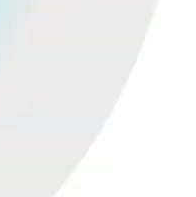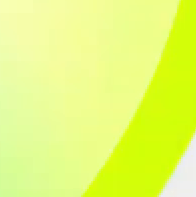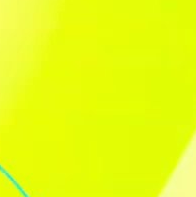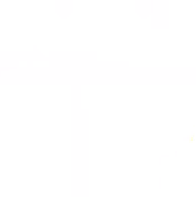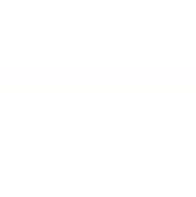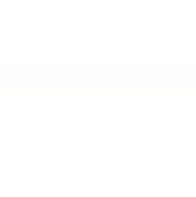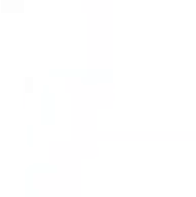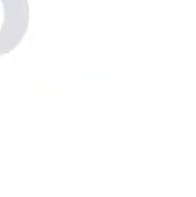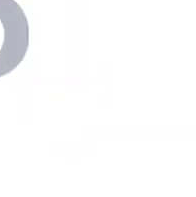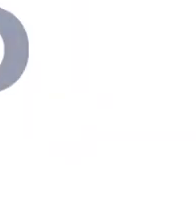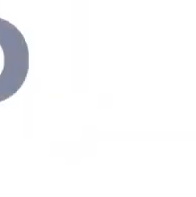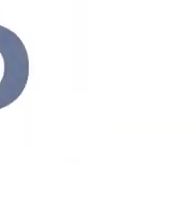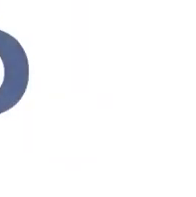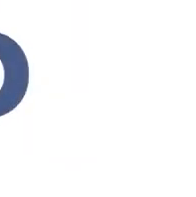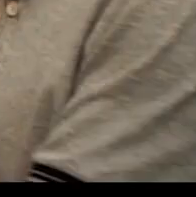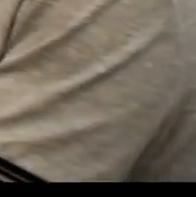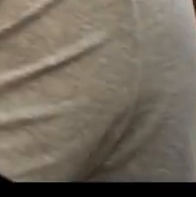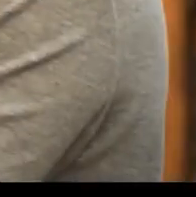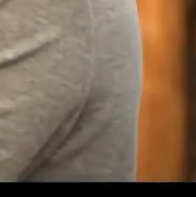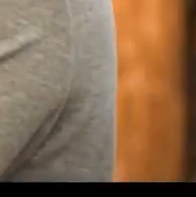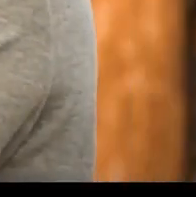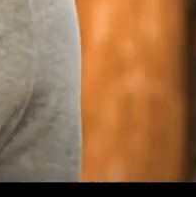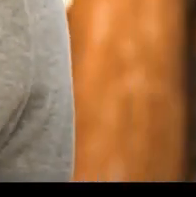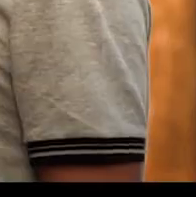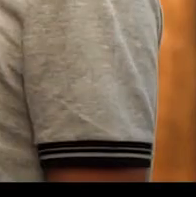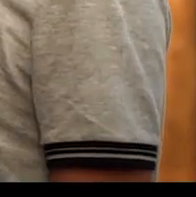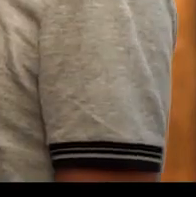Vote certo, vote 12.